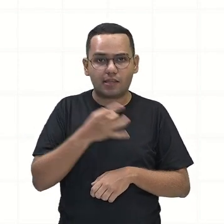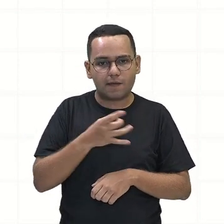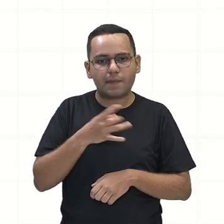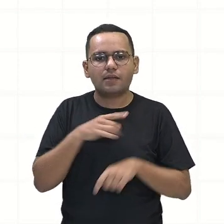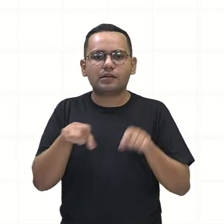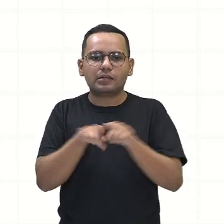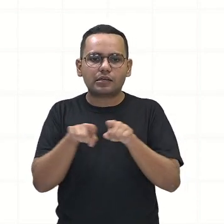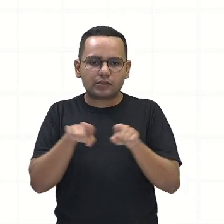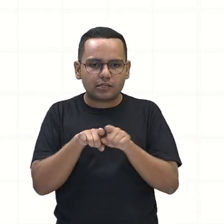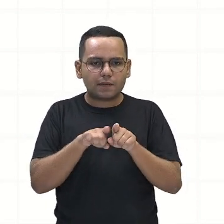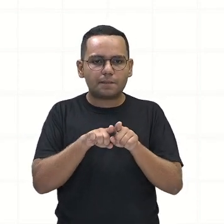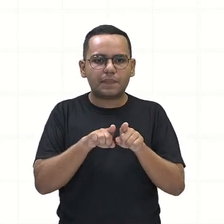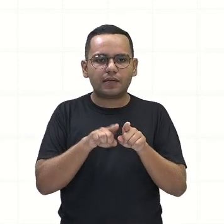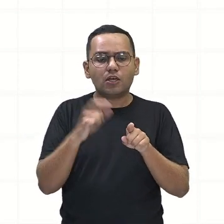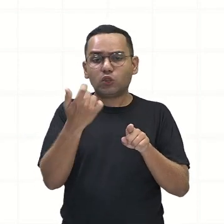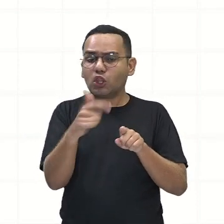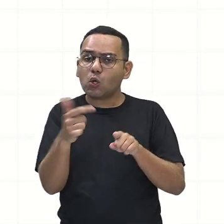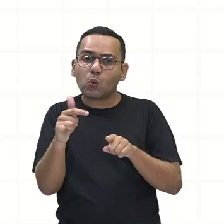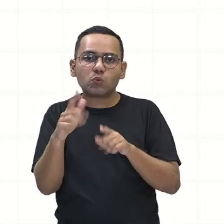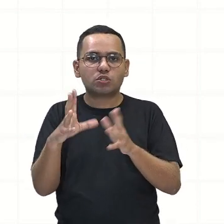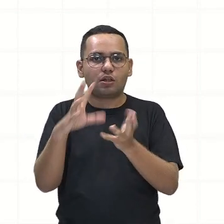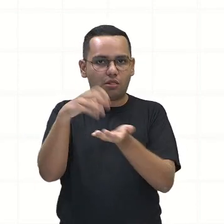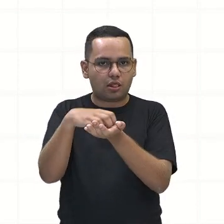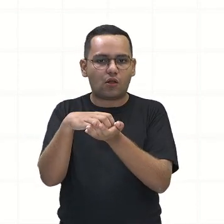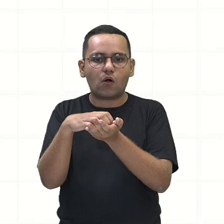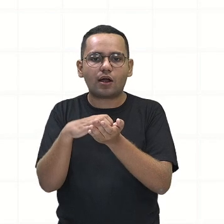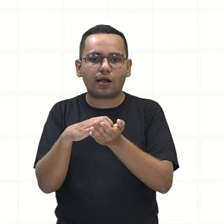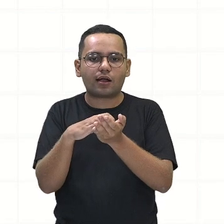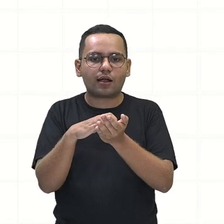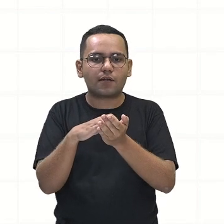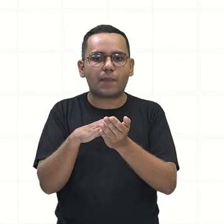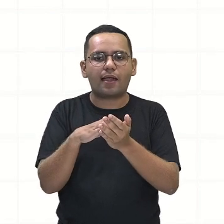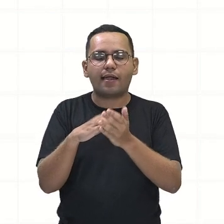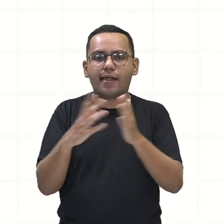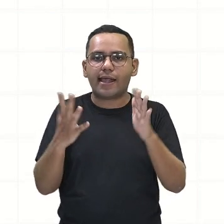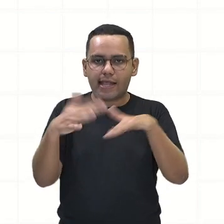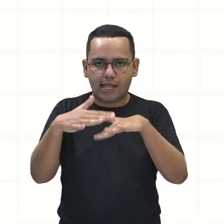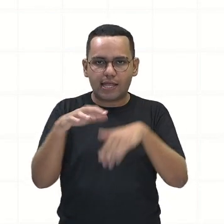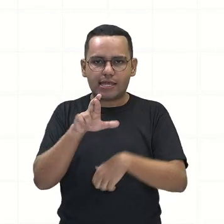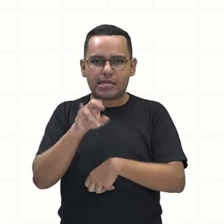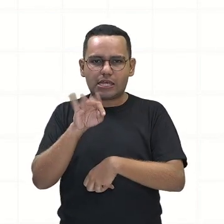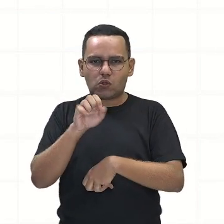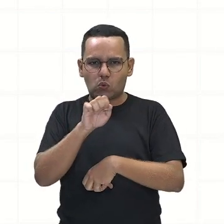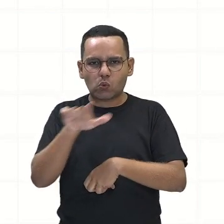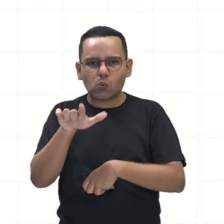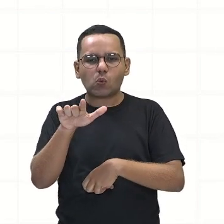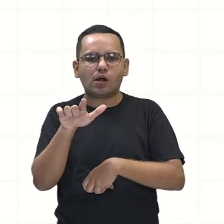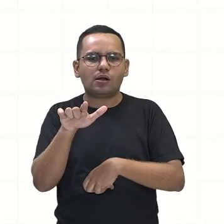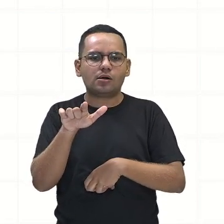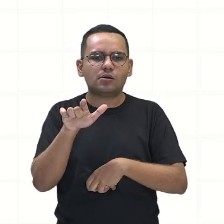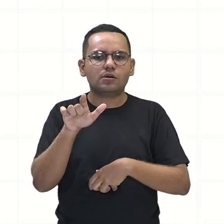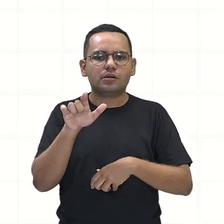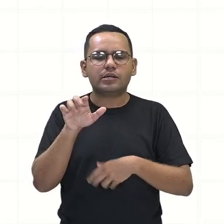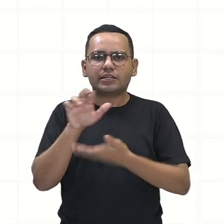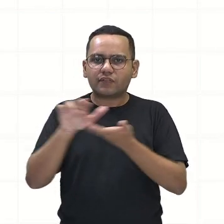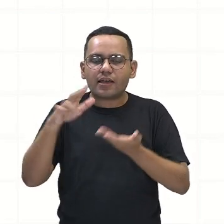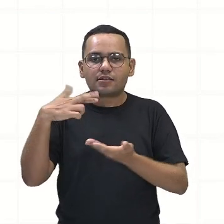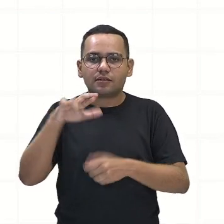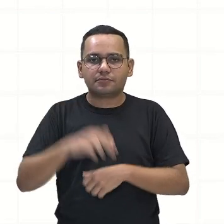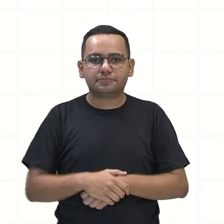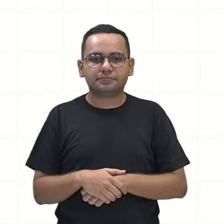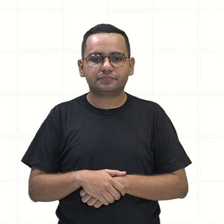templos, ritos e cerimônias religiosas. Então, essas características são características ali das